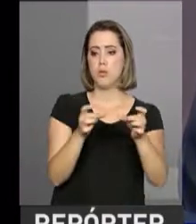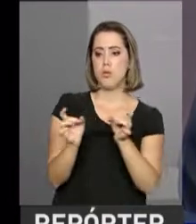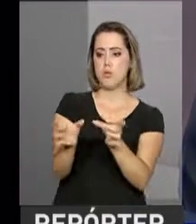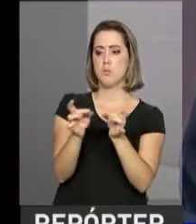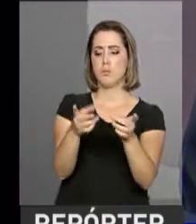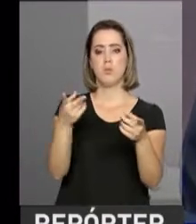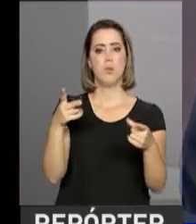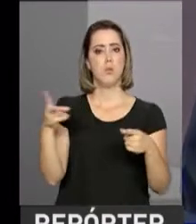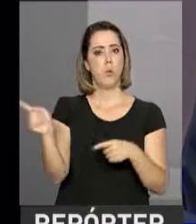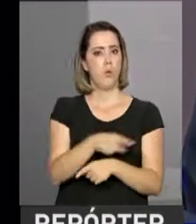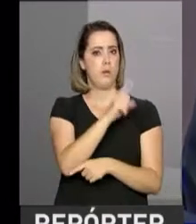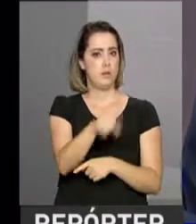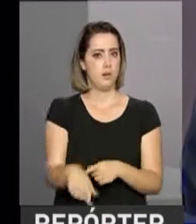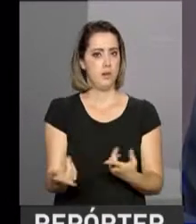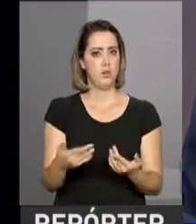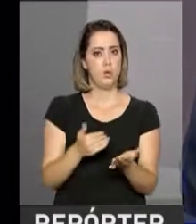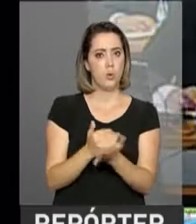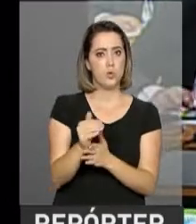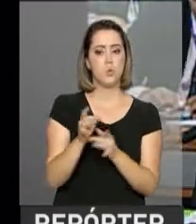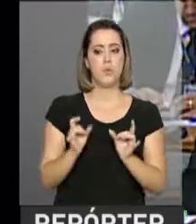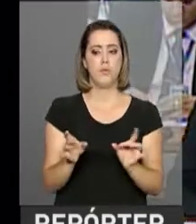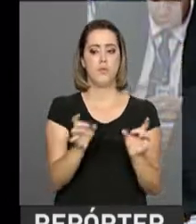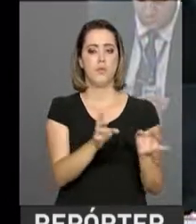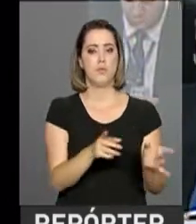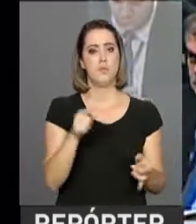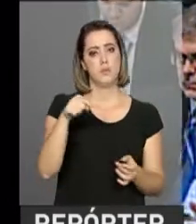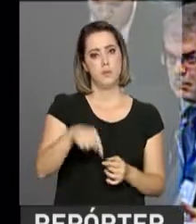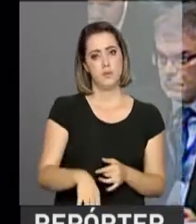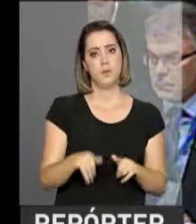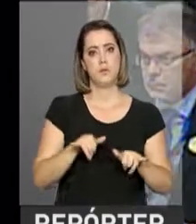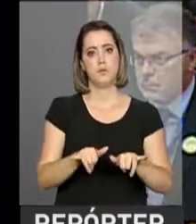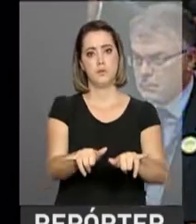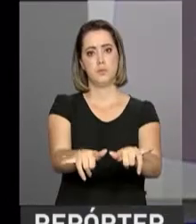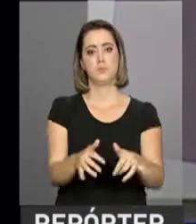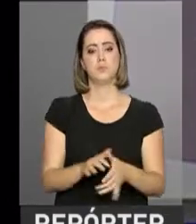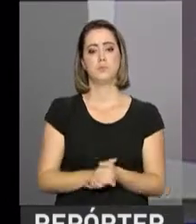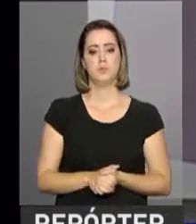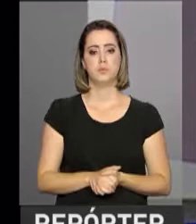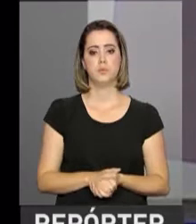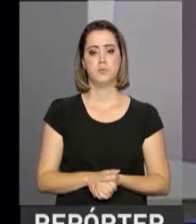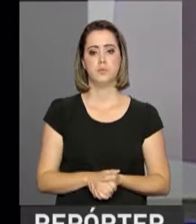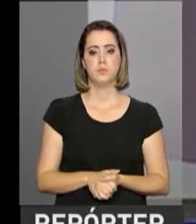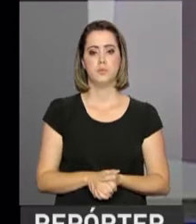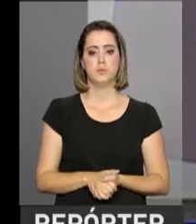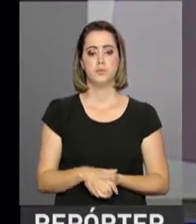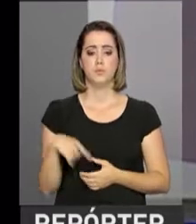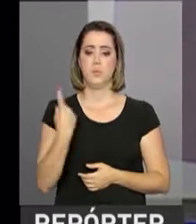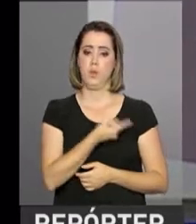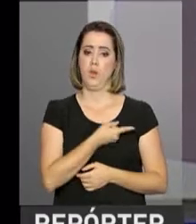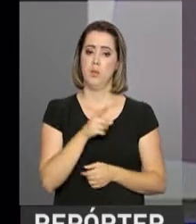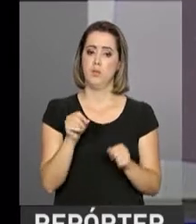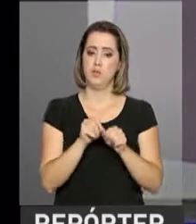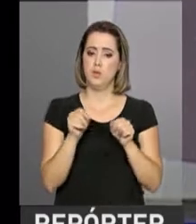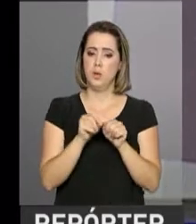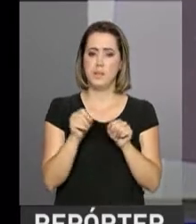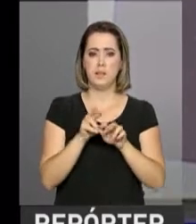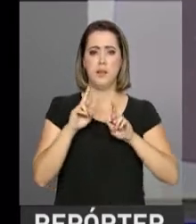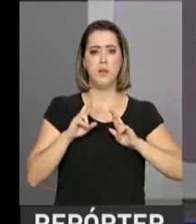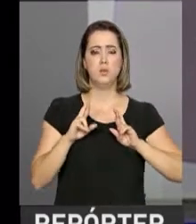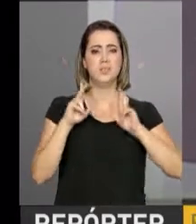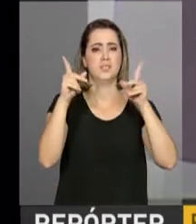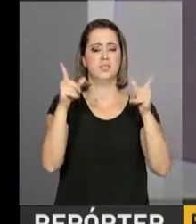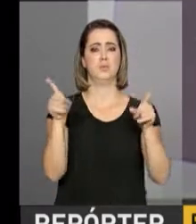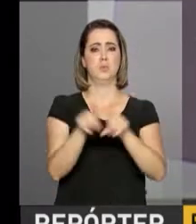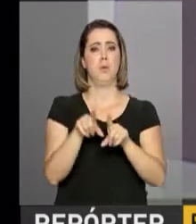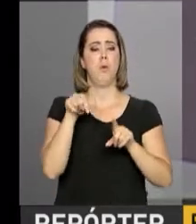de carne suspensas continuam vendendo seus produtos nos mercados brasileiros. Nós fizemos essa diferenciação não porque o mercado